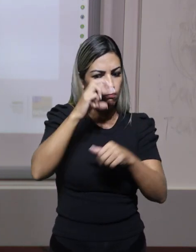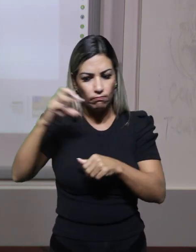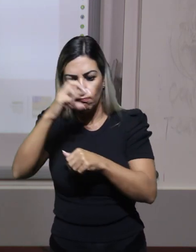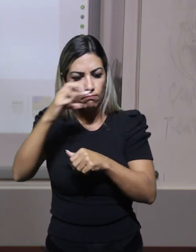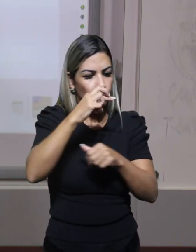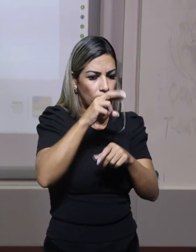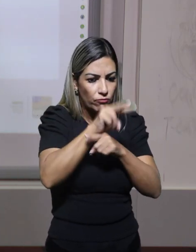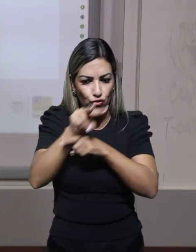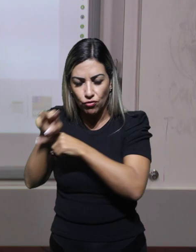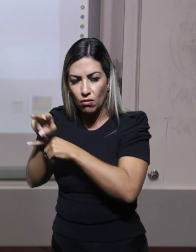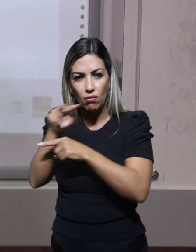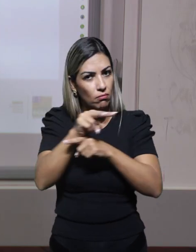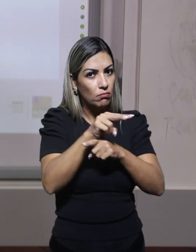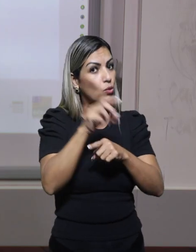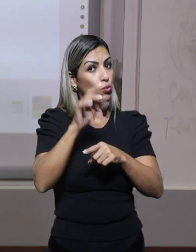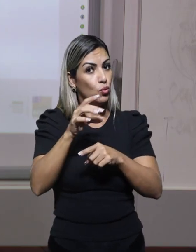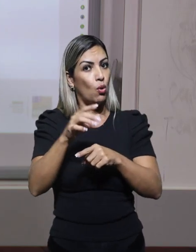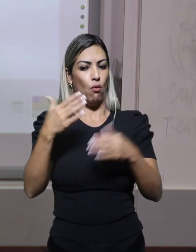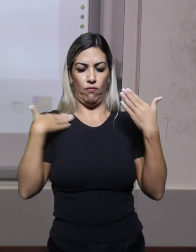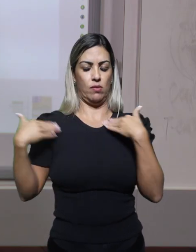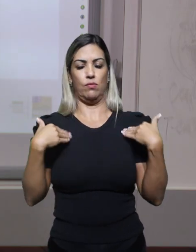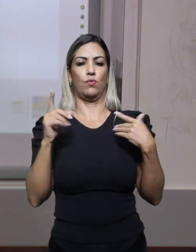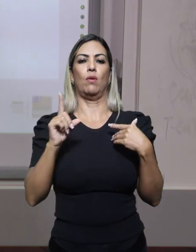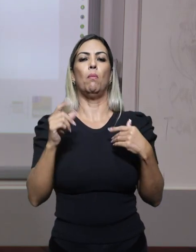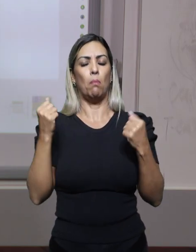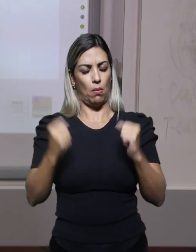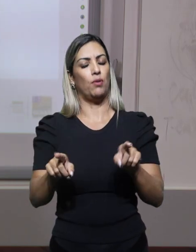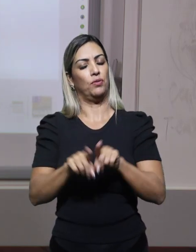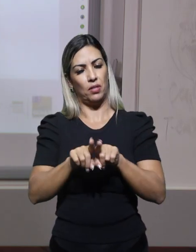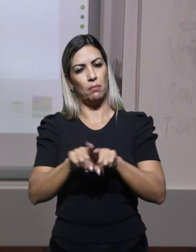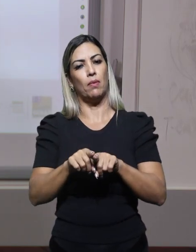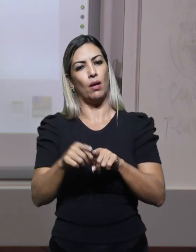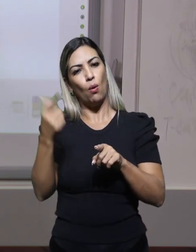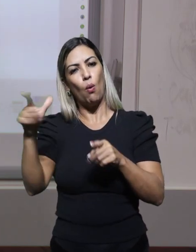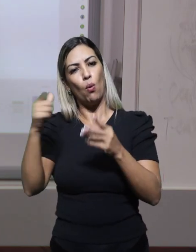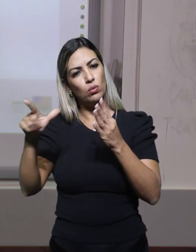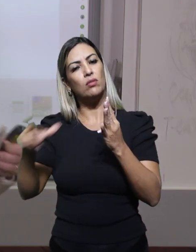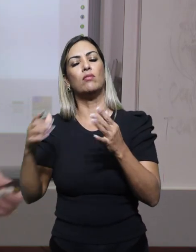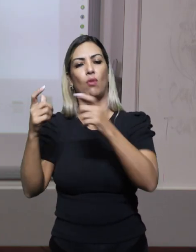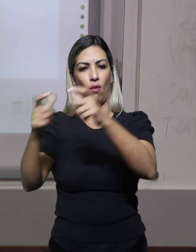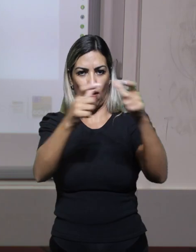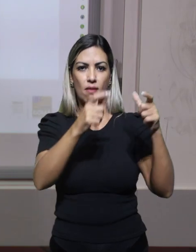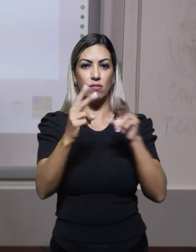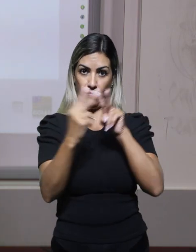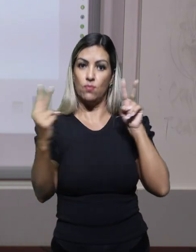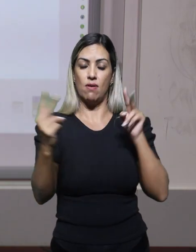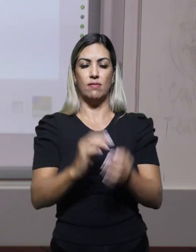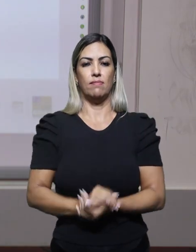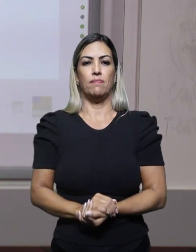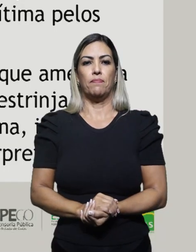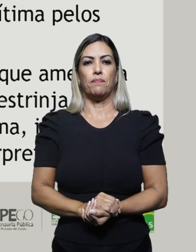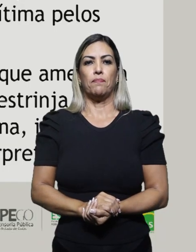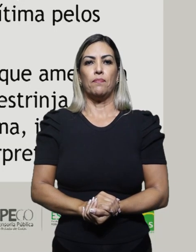perseguição, ela não precisa ser somente nesse cunho físico. Ela pode se dar também nessa esfera